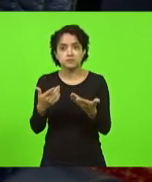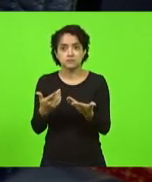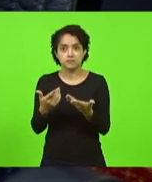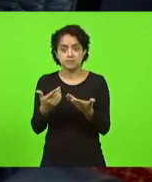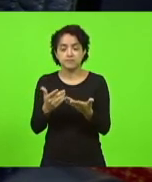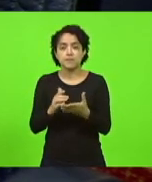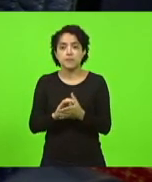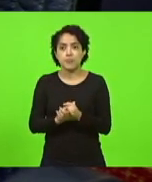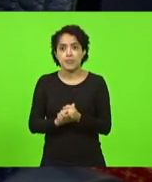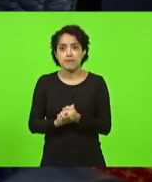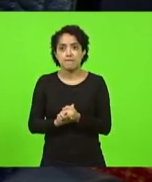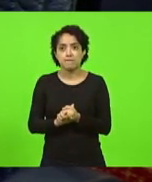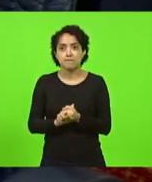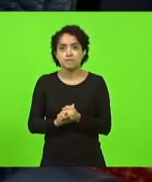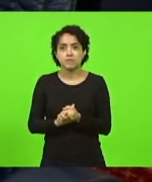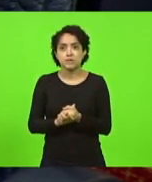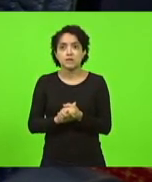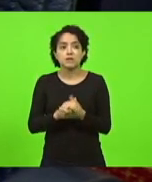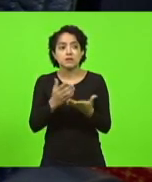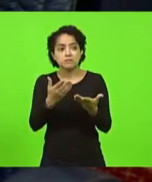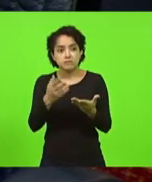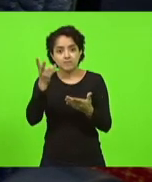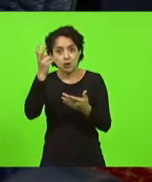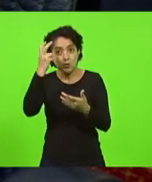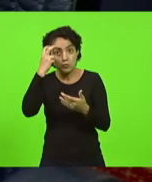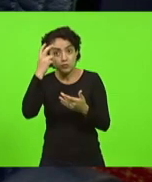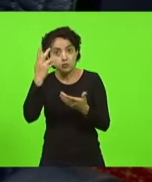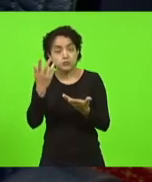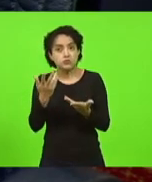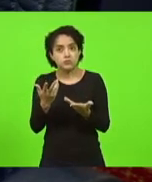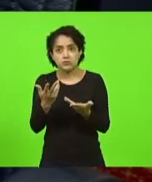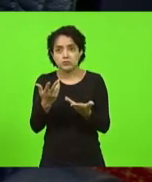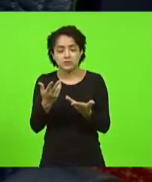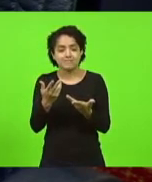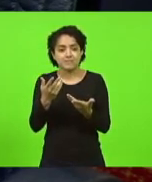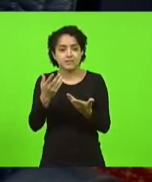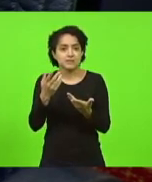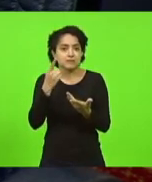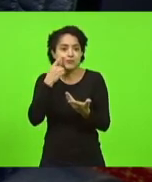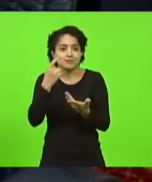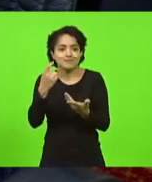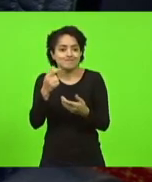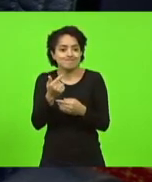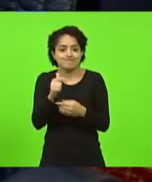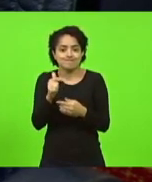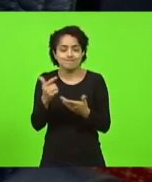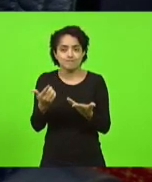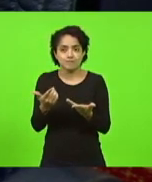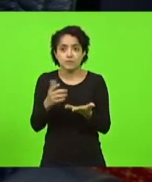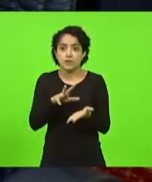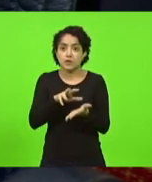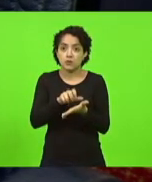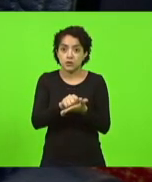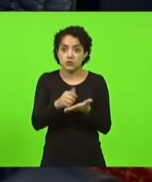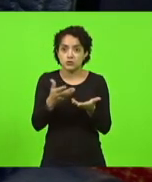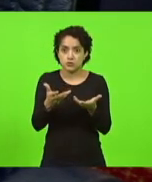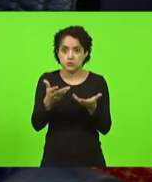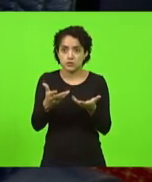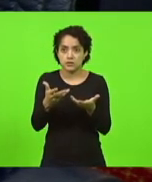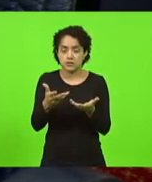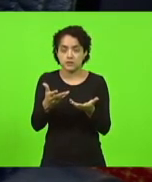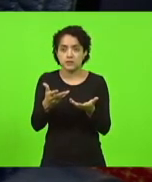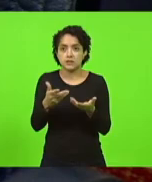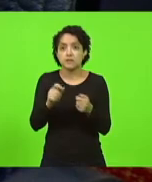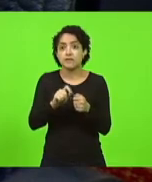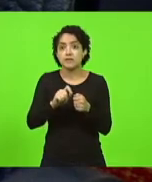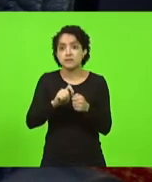do nosso estado vizinho uma cultura que efetivamente não nos interessa. Era o registro que eu gostaria de deixar